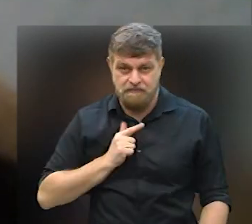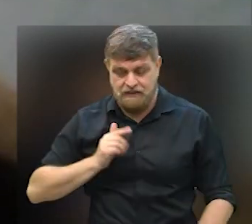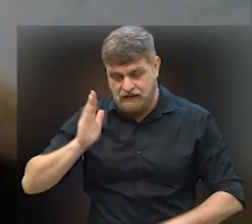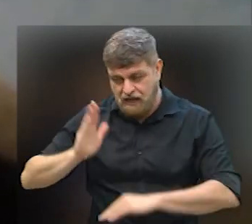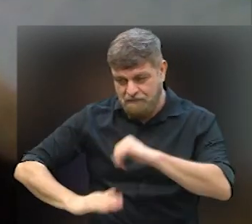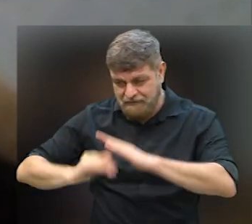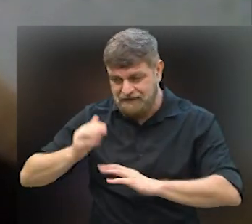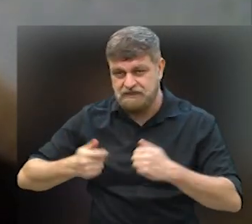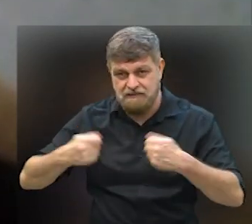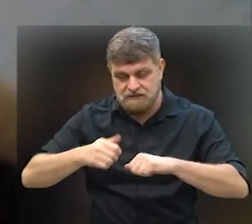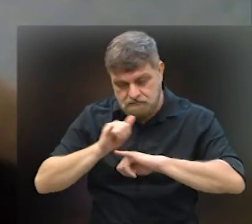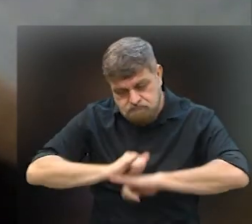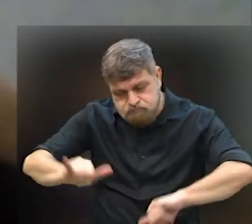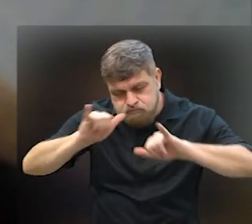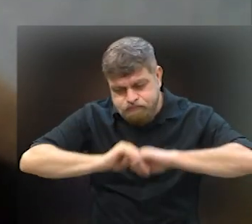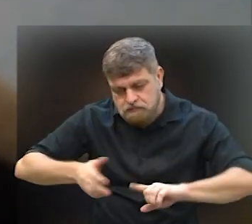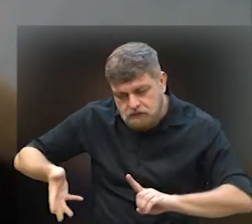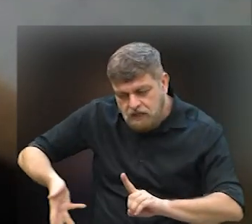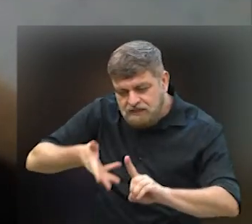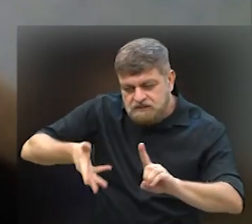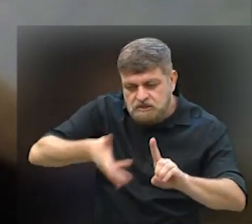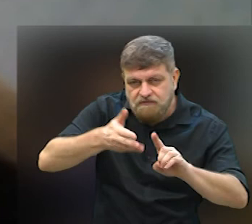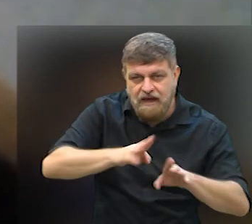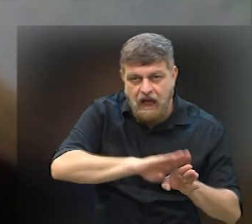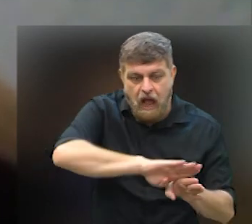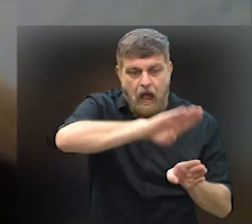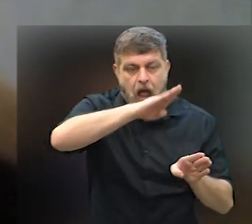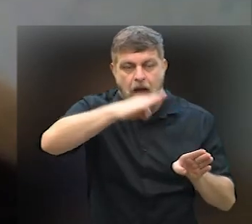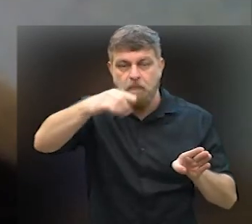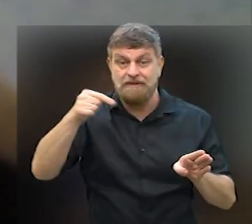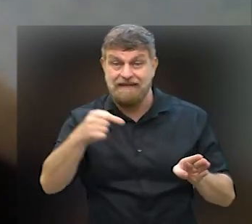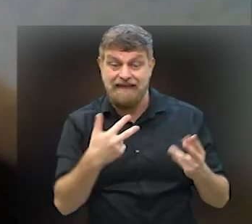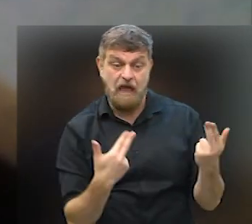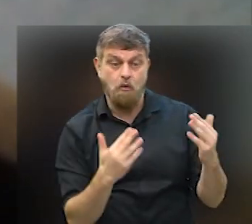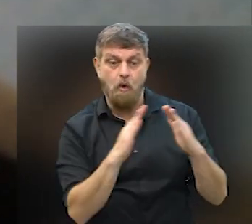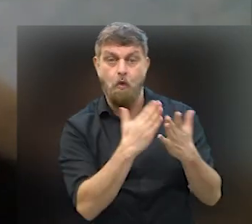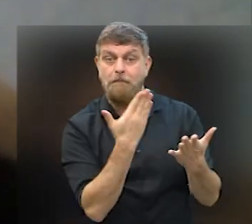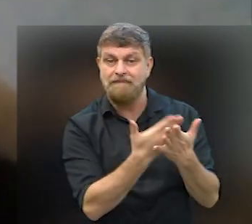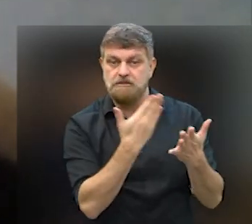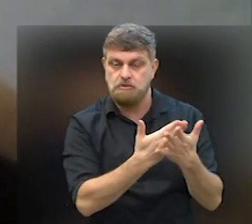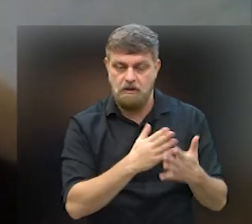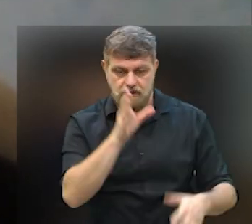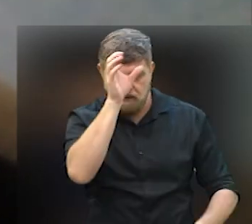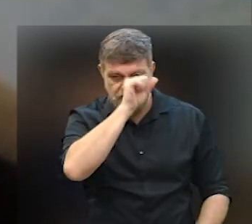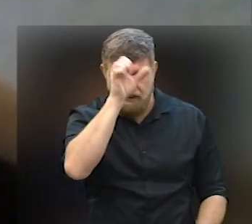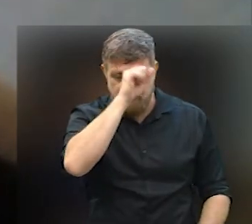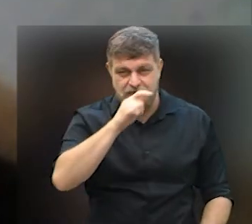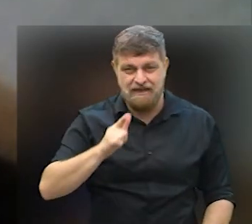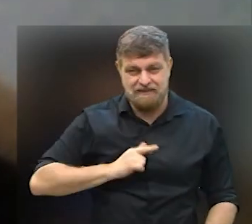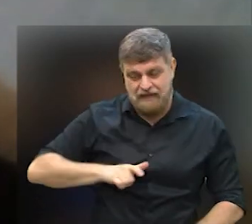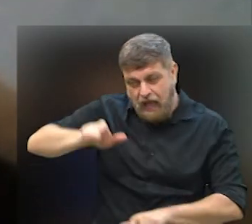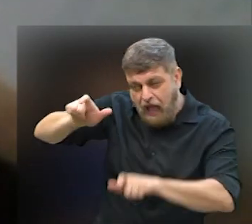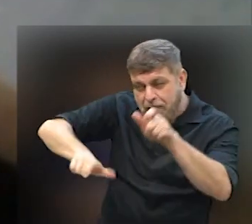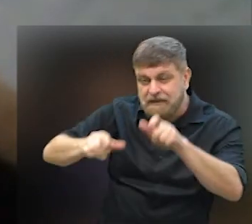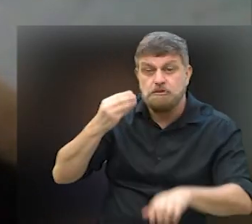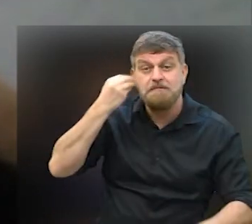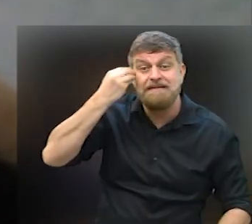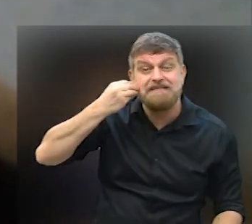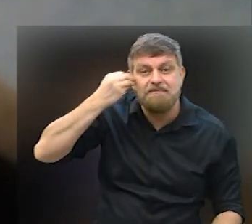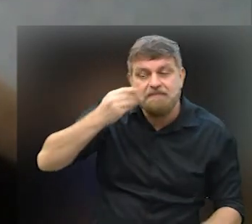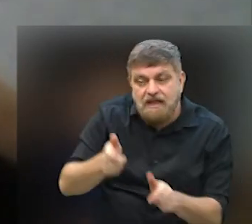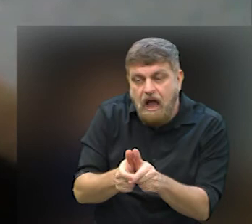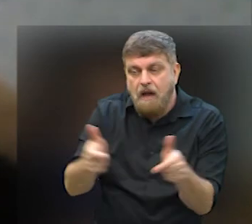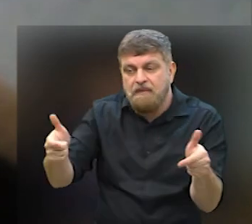de atividade que precisa ser expandido. Eu conto sempre que montanha é escola para mim. A ideia é que mais pessoas possam